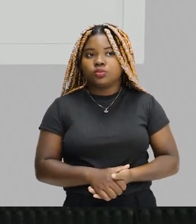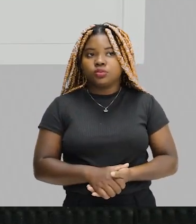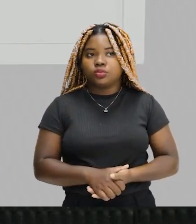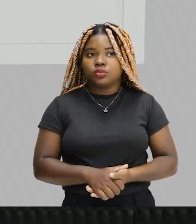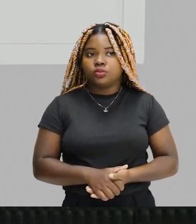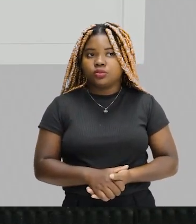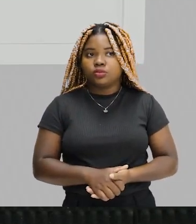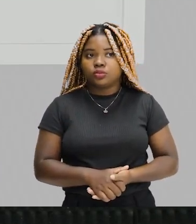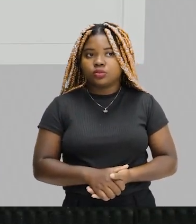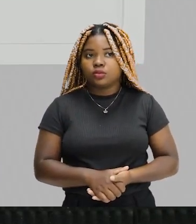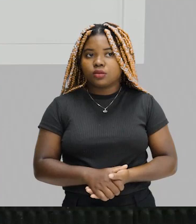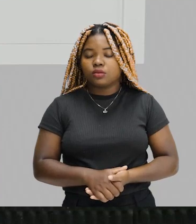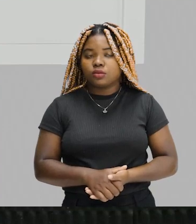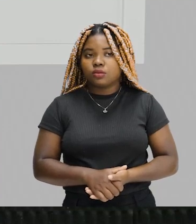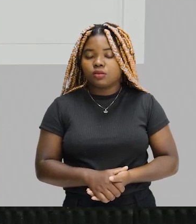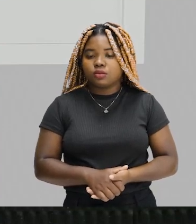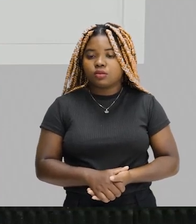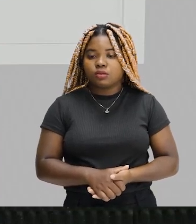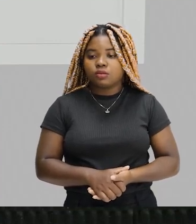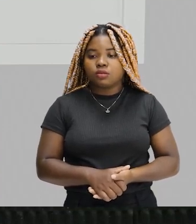pela letra U.